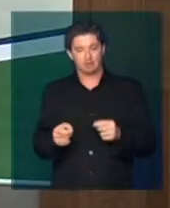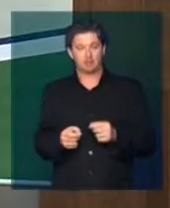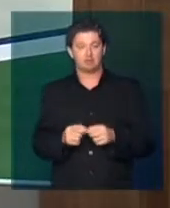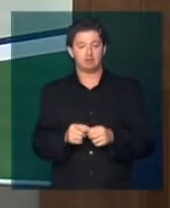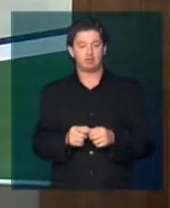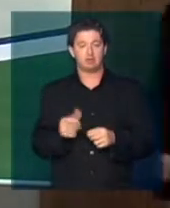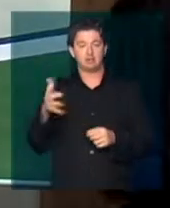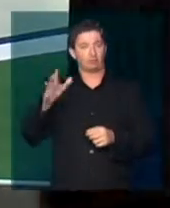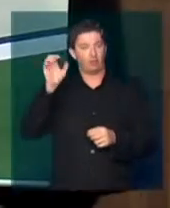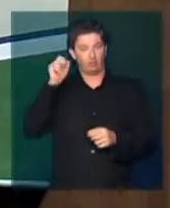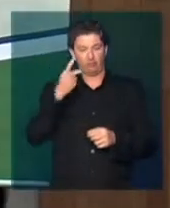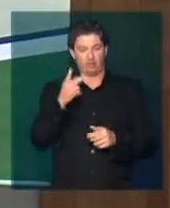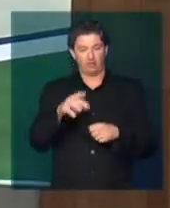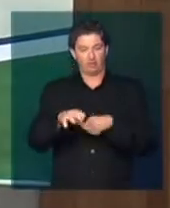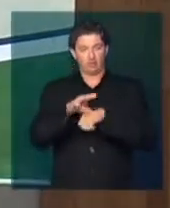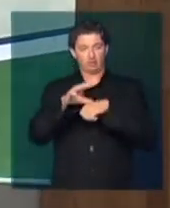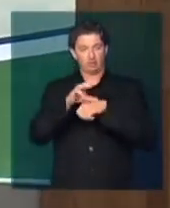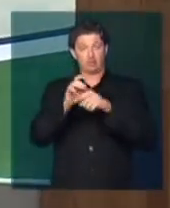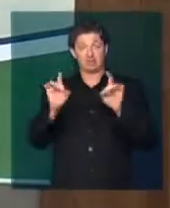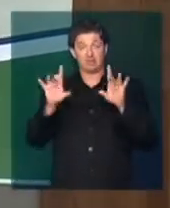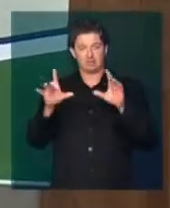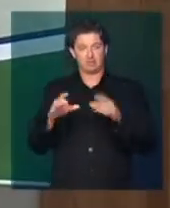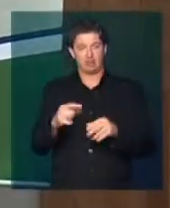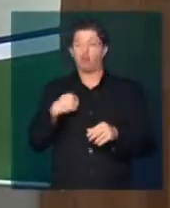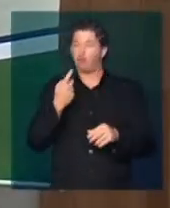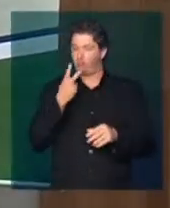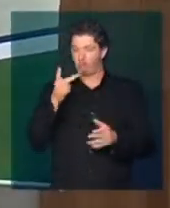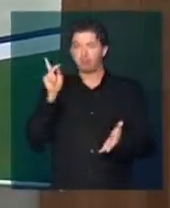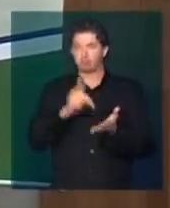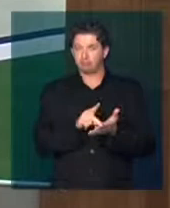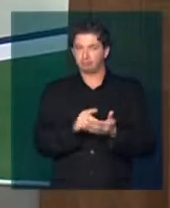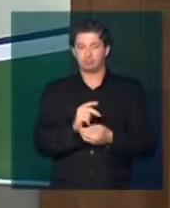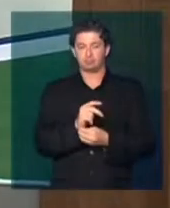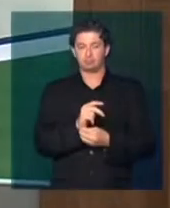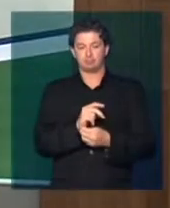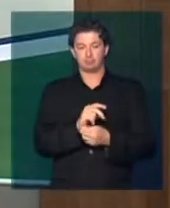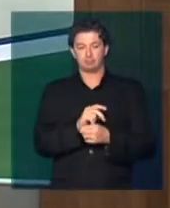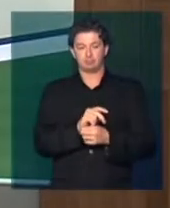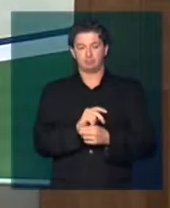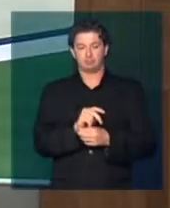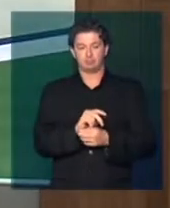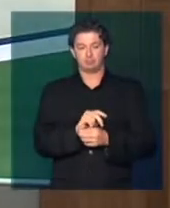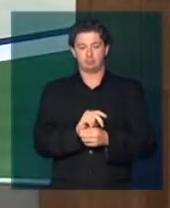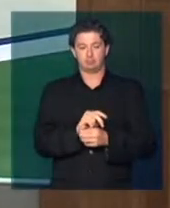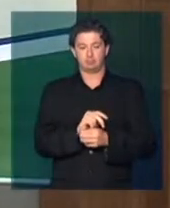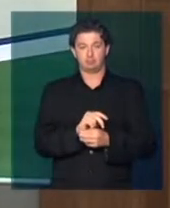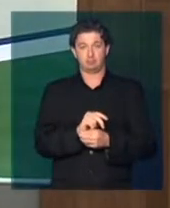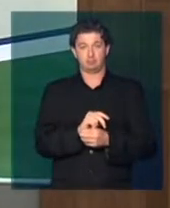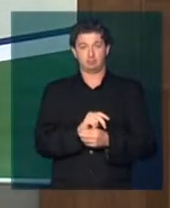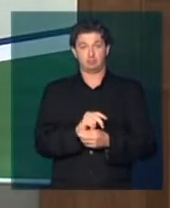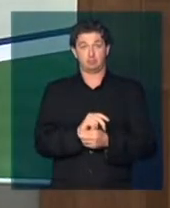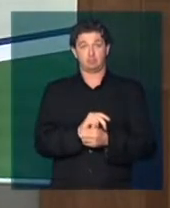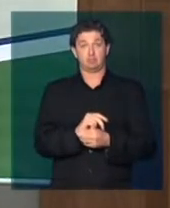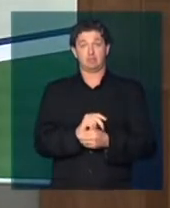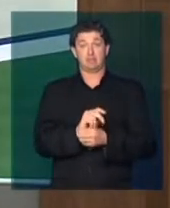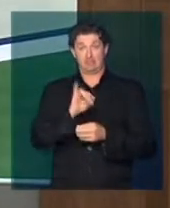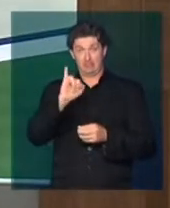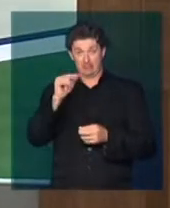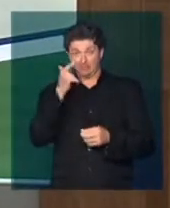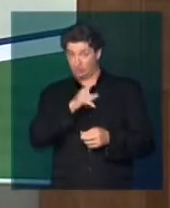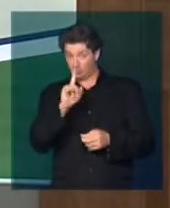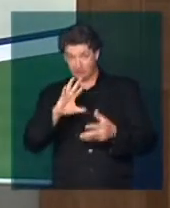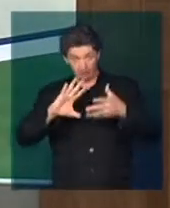não querem nem ouvir falar em constituinte exclusivo, mas eu digo com toda a franqueza: se nós não conseguirmos